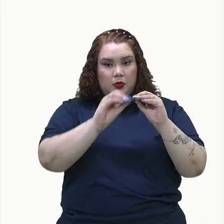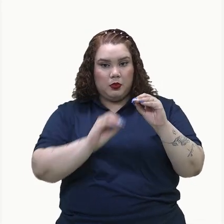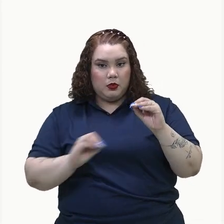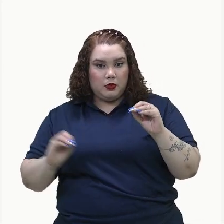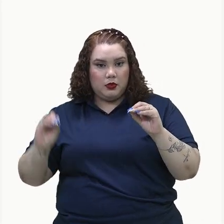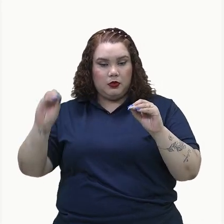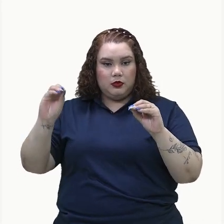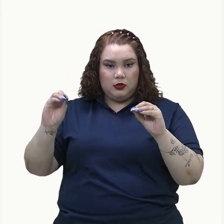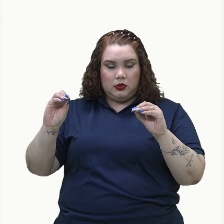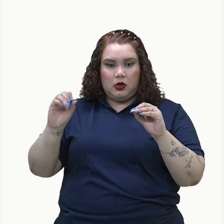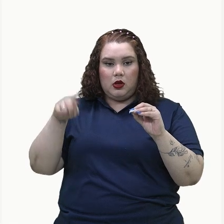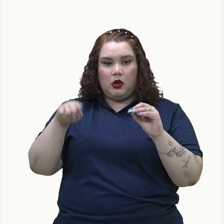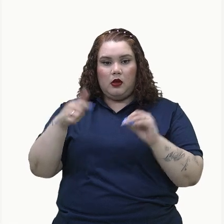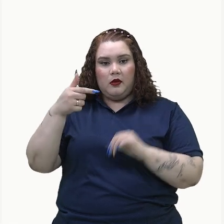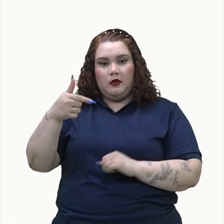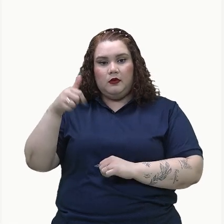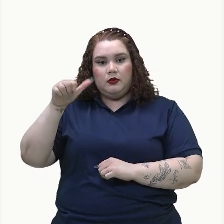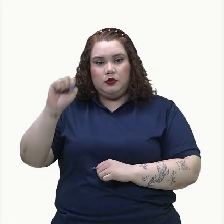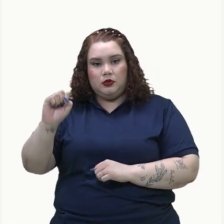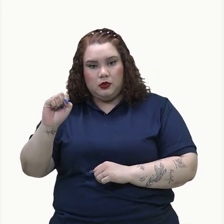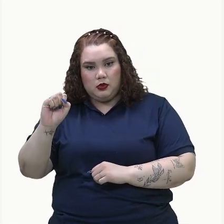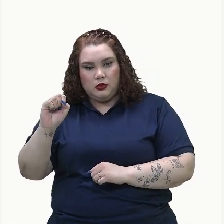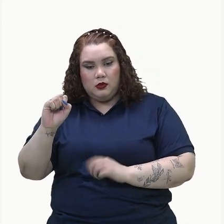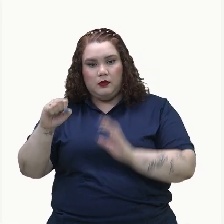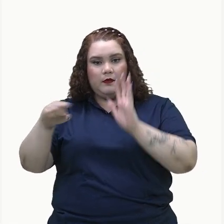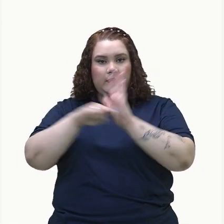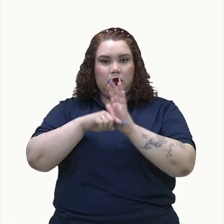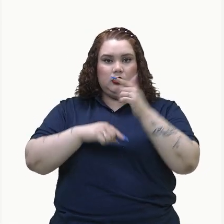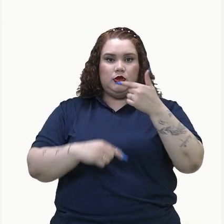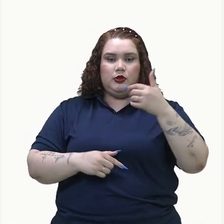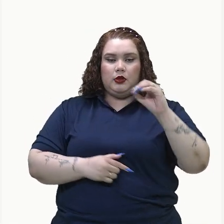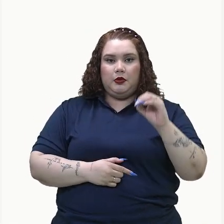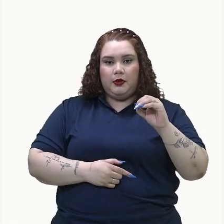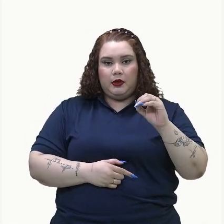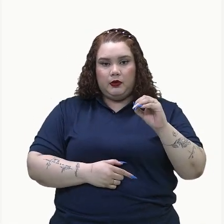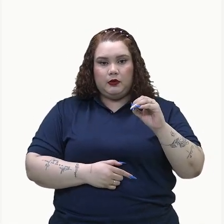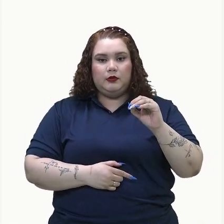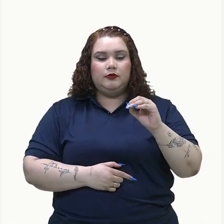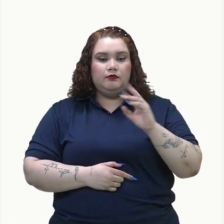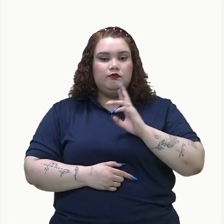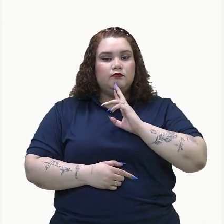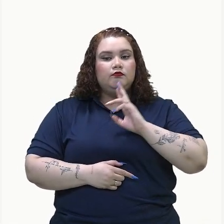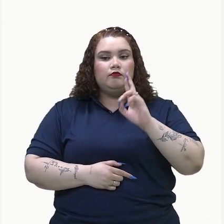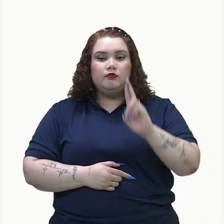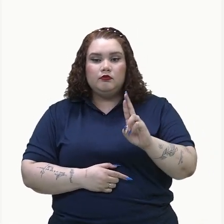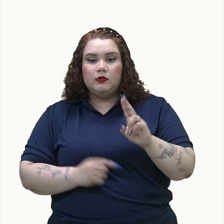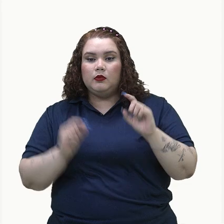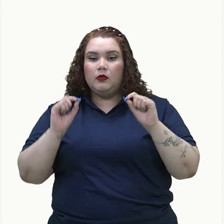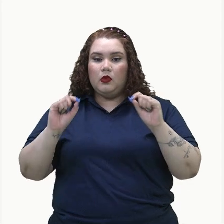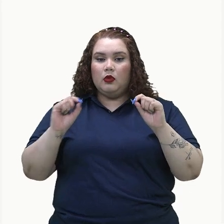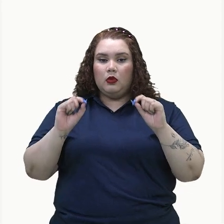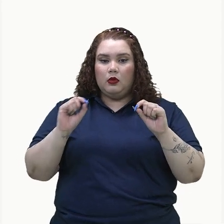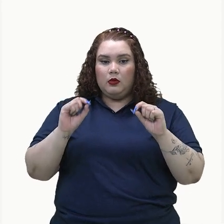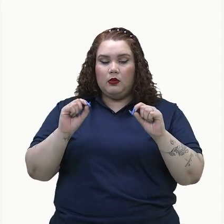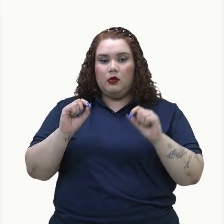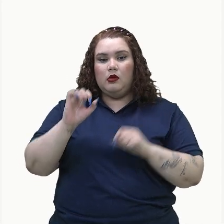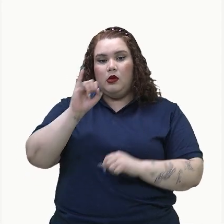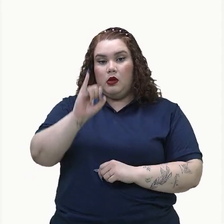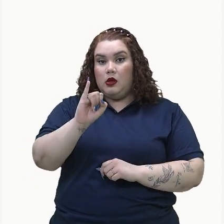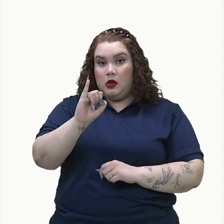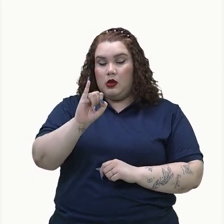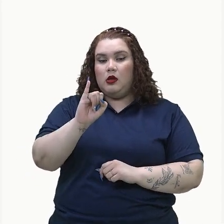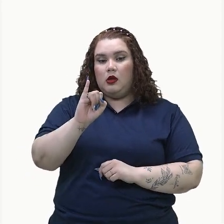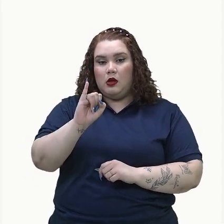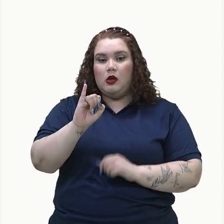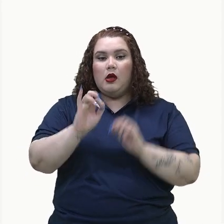é 28 menos 20. o que vai me dar um resultado aqui, que essa